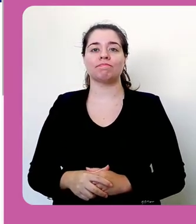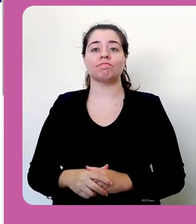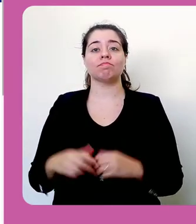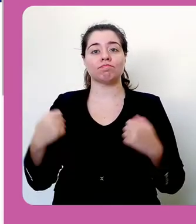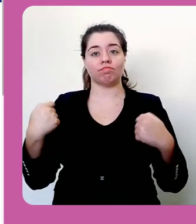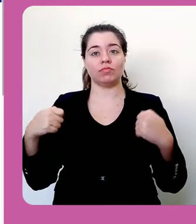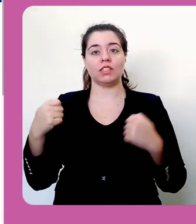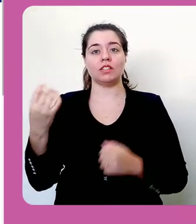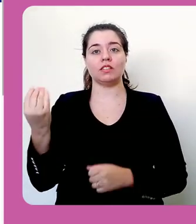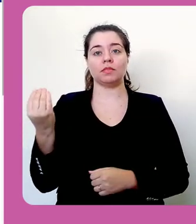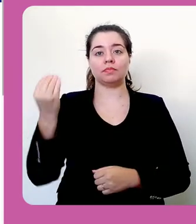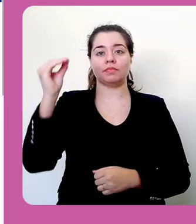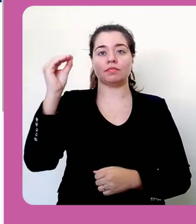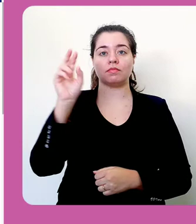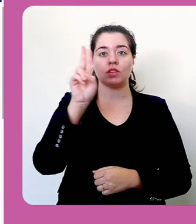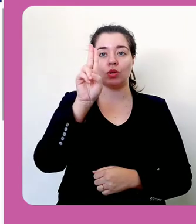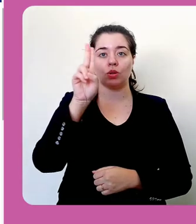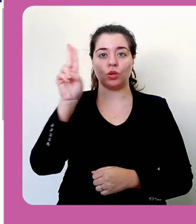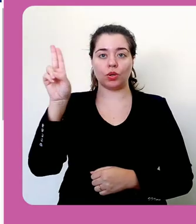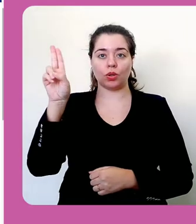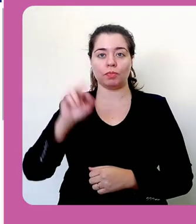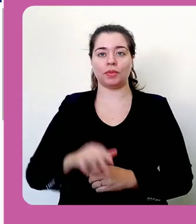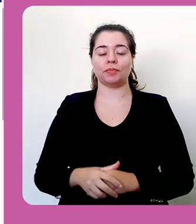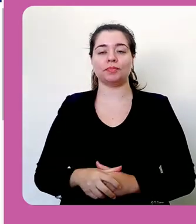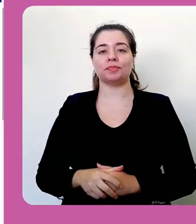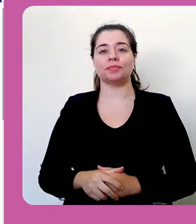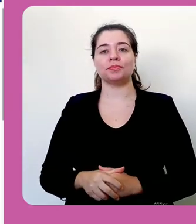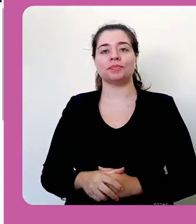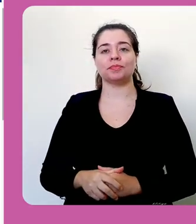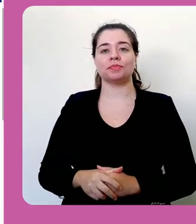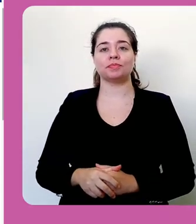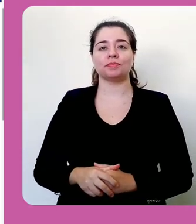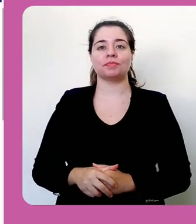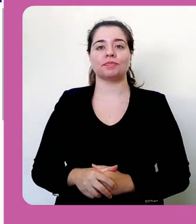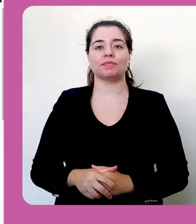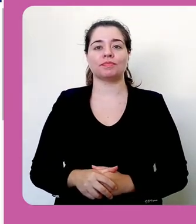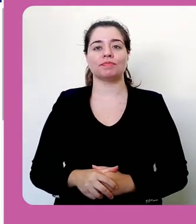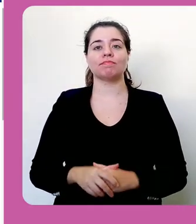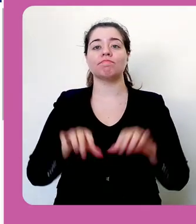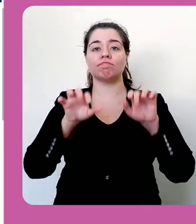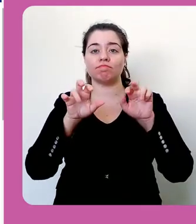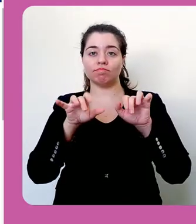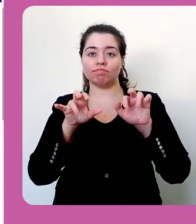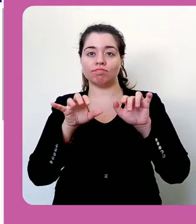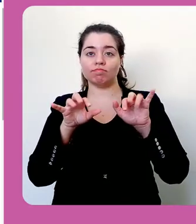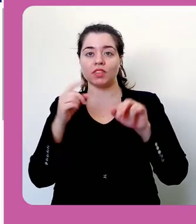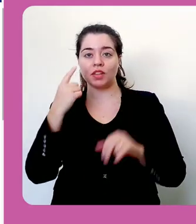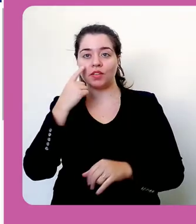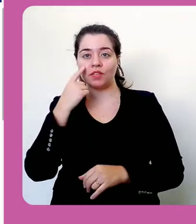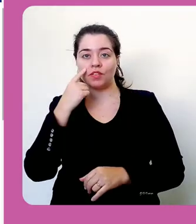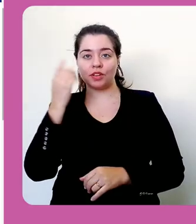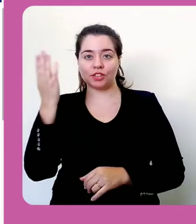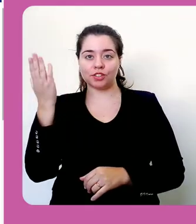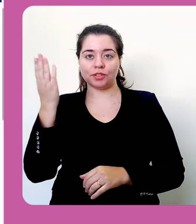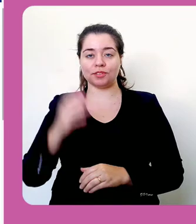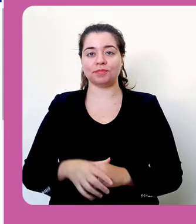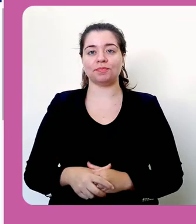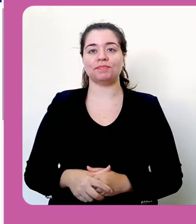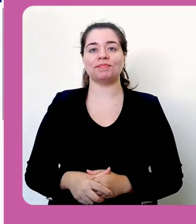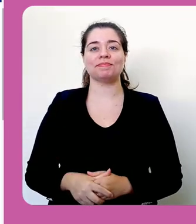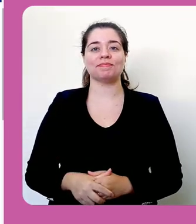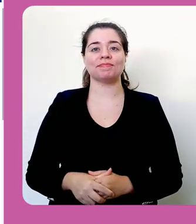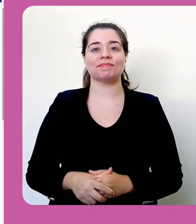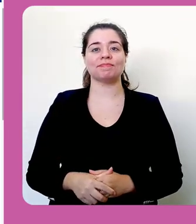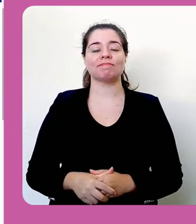do TCC. Então vai ser um TCC, porque eu vou permitir que ele envie quantas vezes ele quiser. Pode ser também um